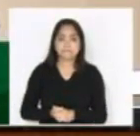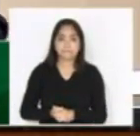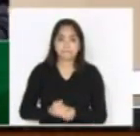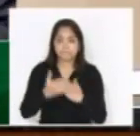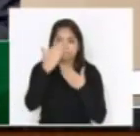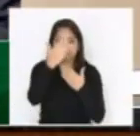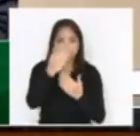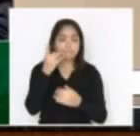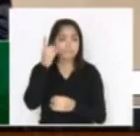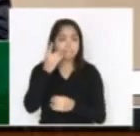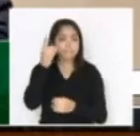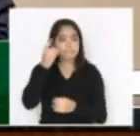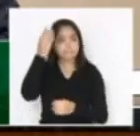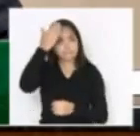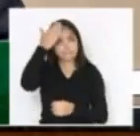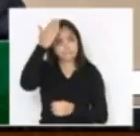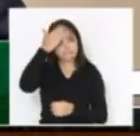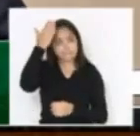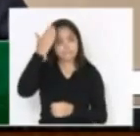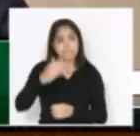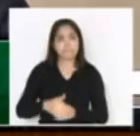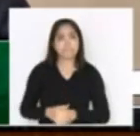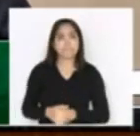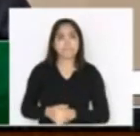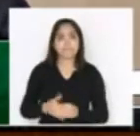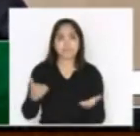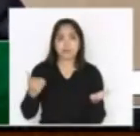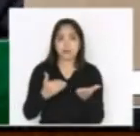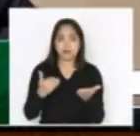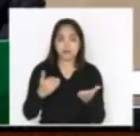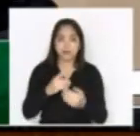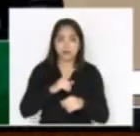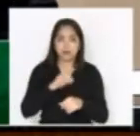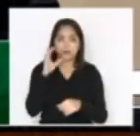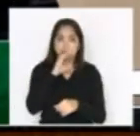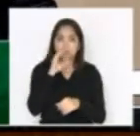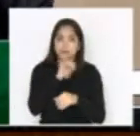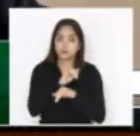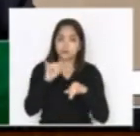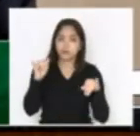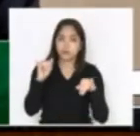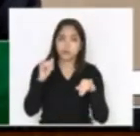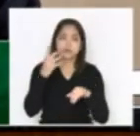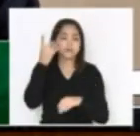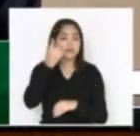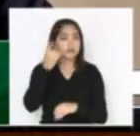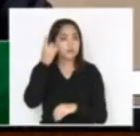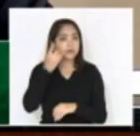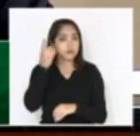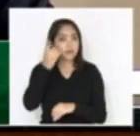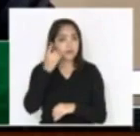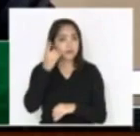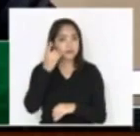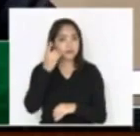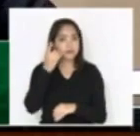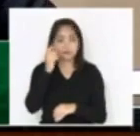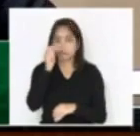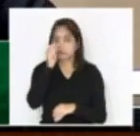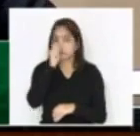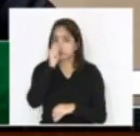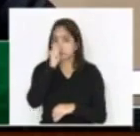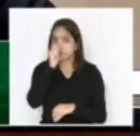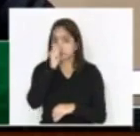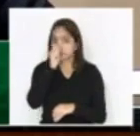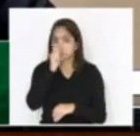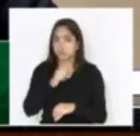Obrigado, deputado Antônio Aguiar. Ainda na horário das breves comunicações, com a palavra o deputado João Amin, por